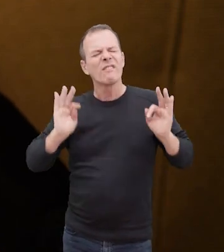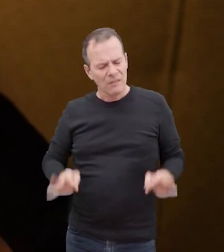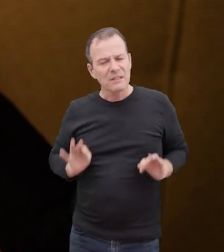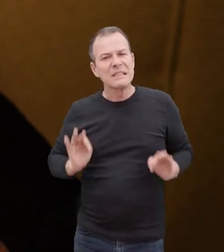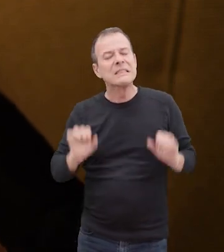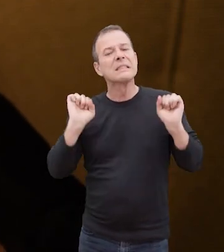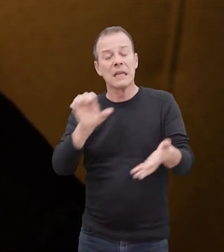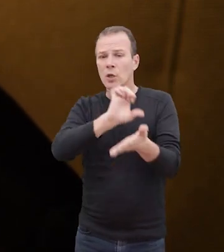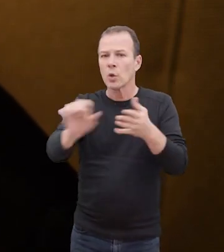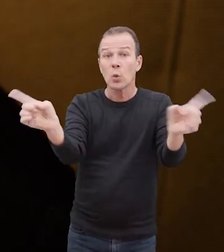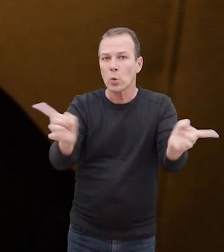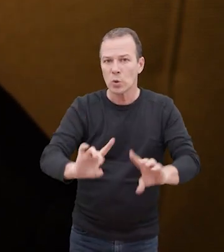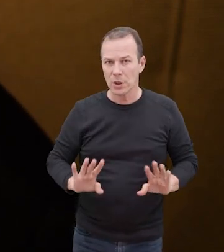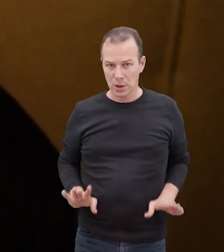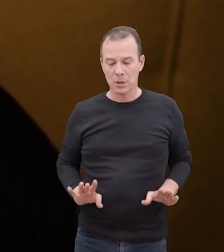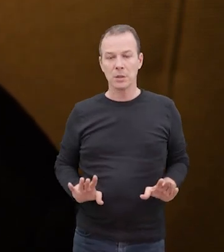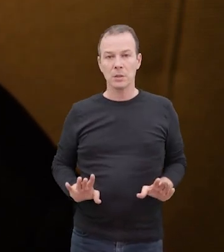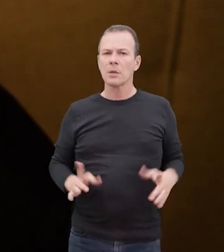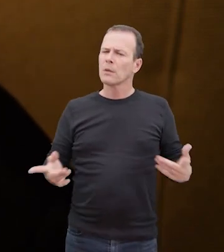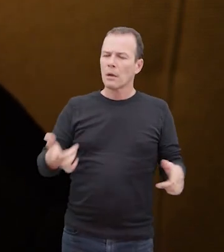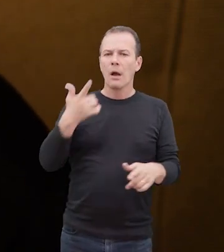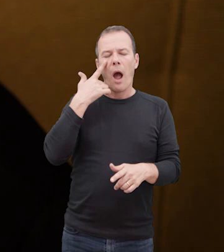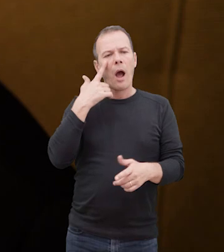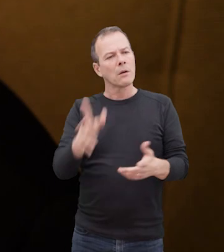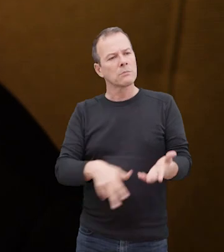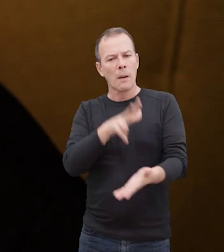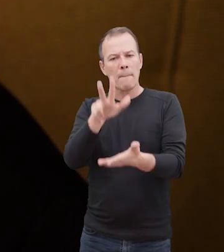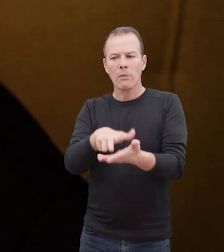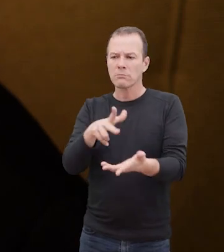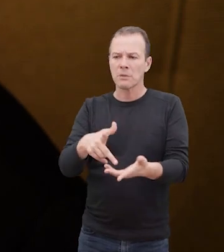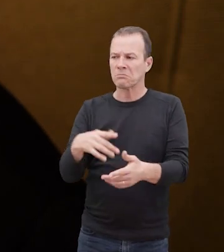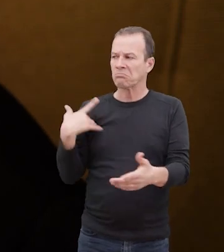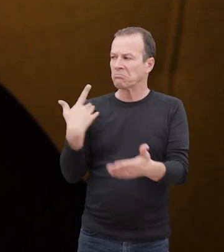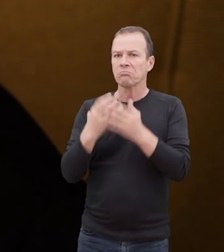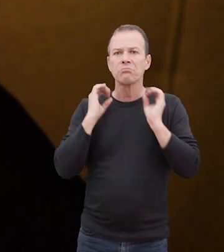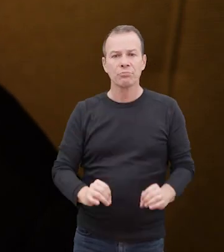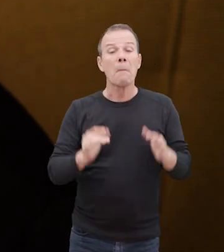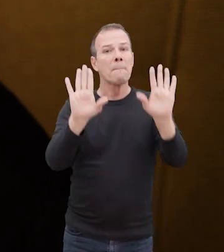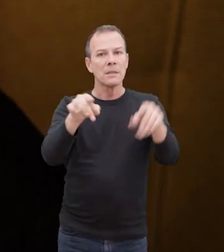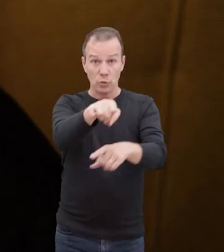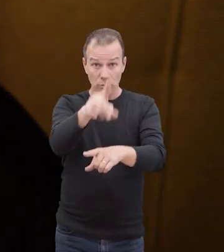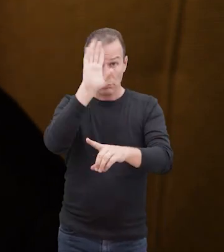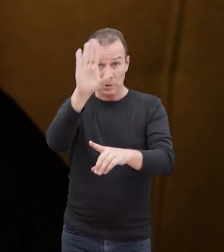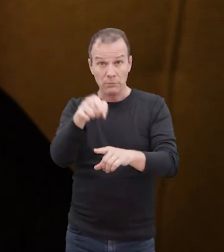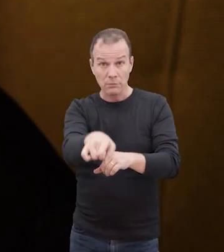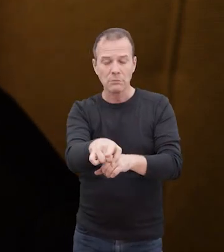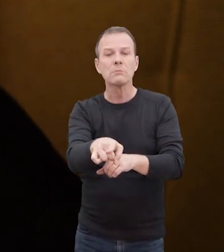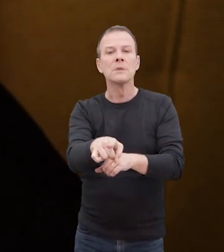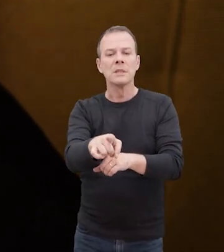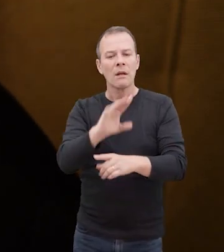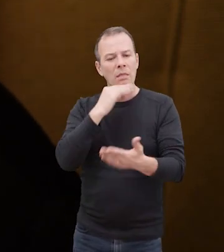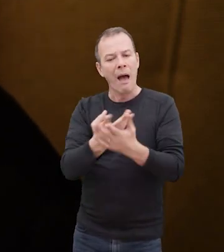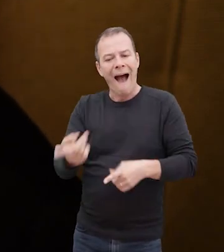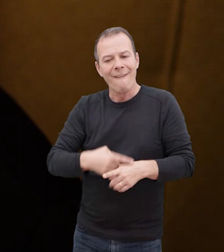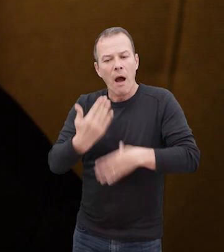esforço de não desistires daquilo que é o teu propósito. O reconhecimento até pode nunca chegar, mas se tu souberes o